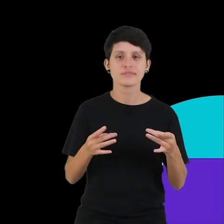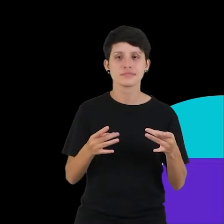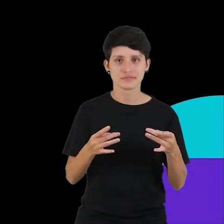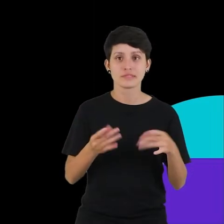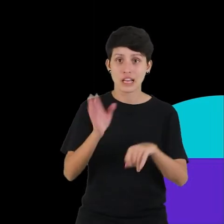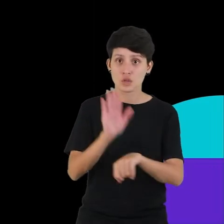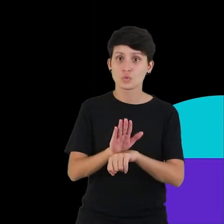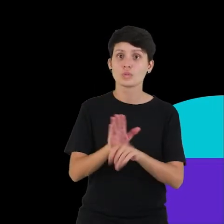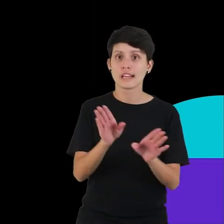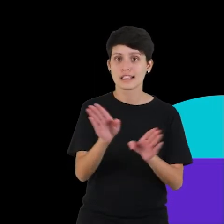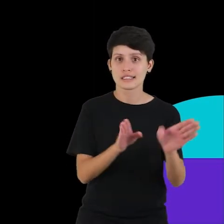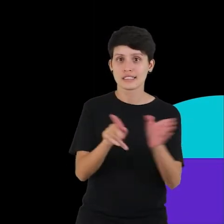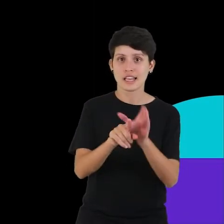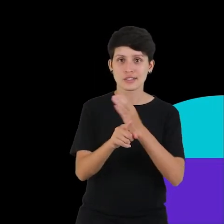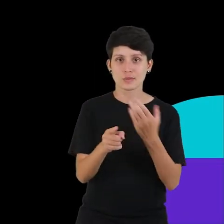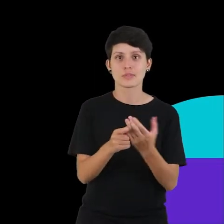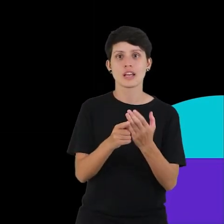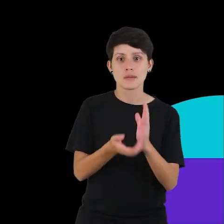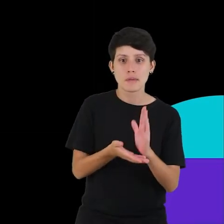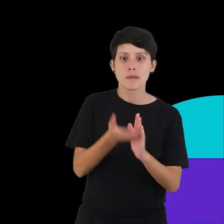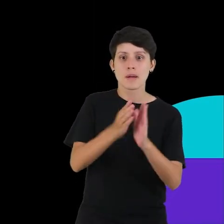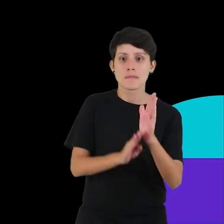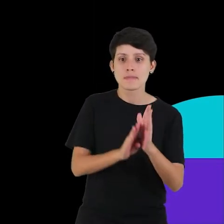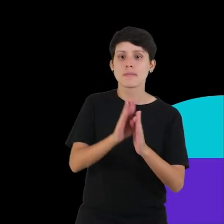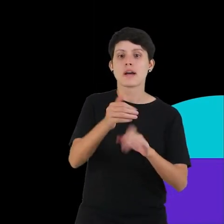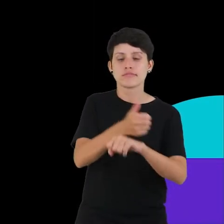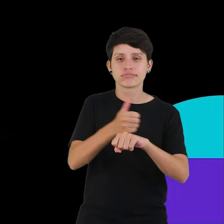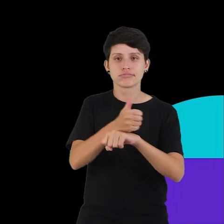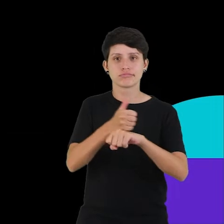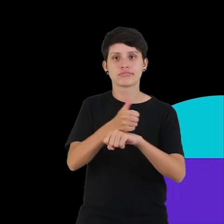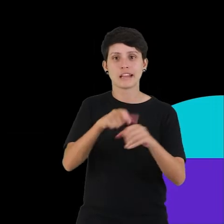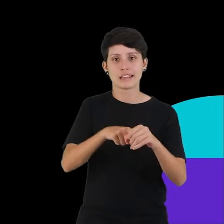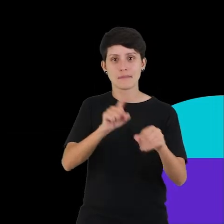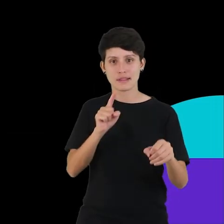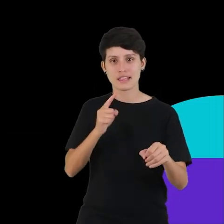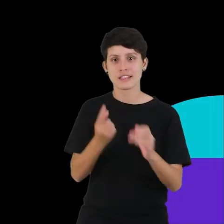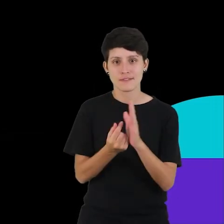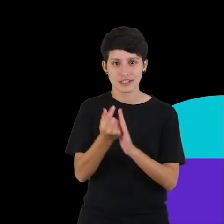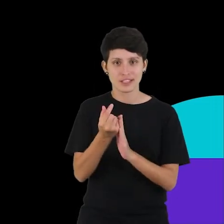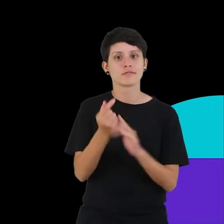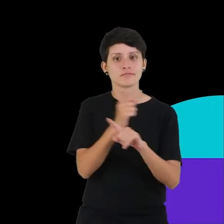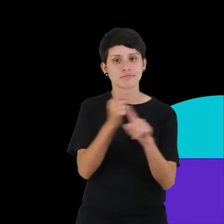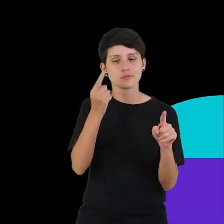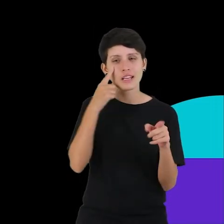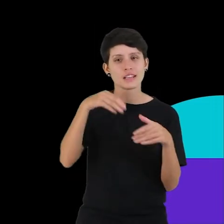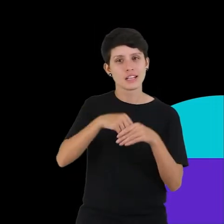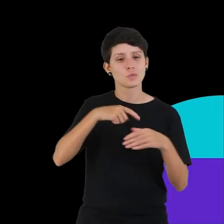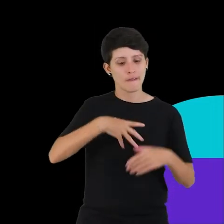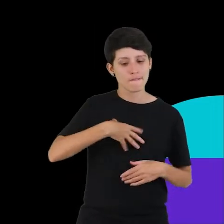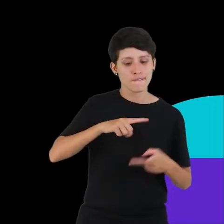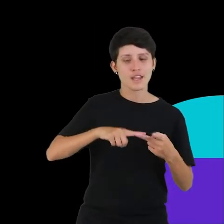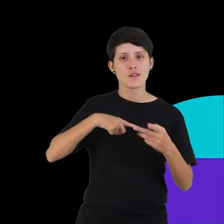Circulação de recursos na comunidade, se beneficiar da renda, ter uma fonte de renda para as pessoas. Tem muito a ver com geração de renda, né, pessoal? Acho